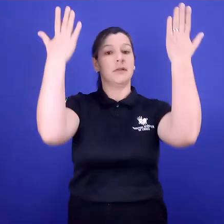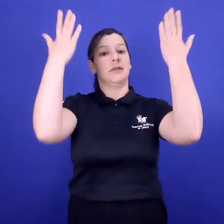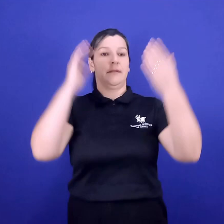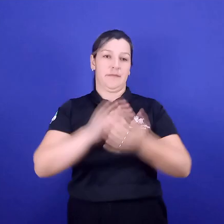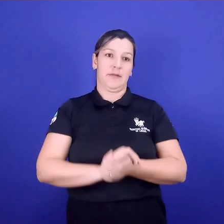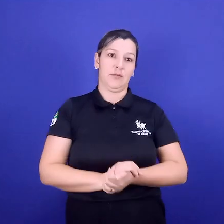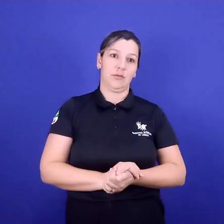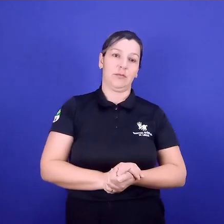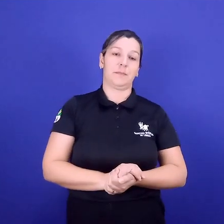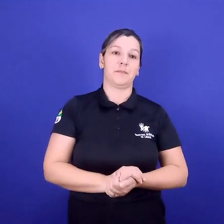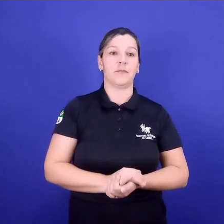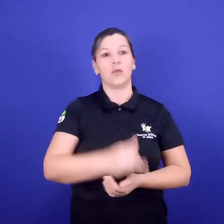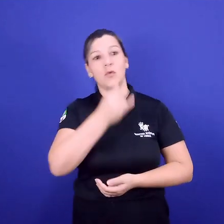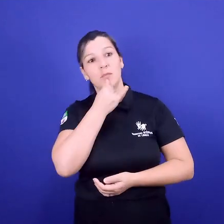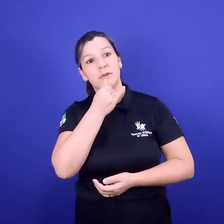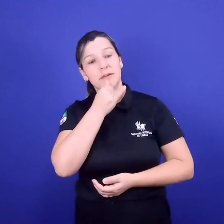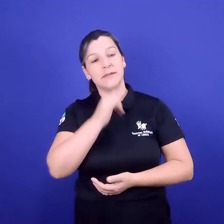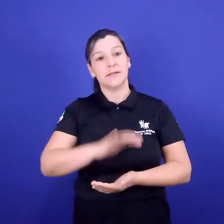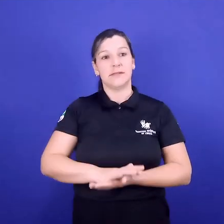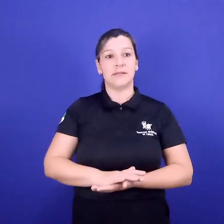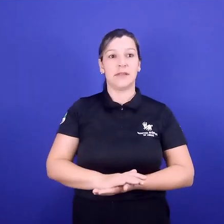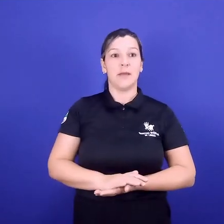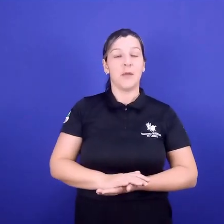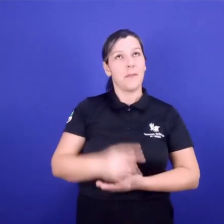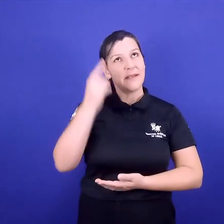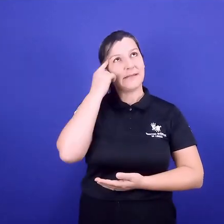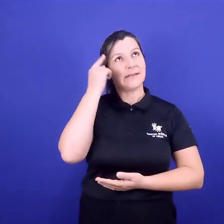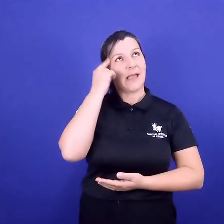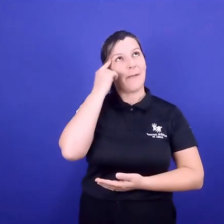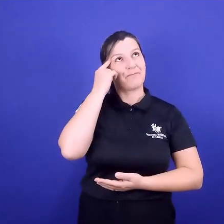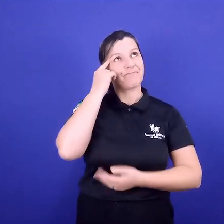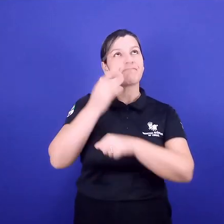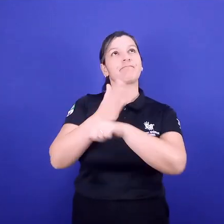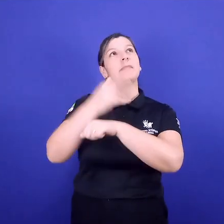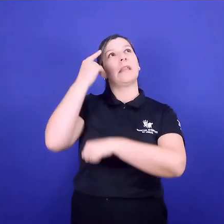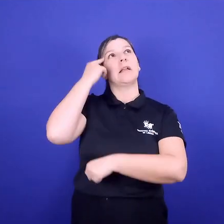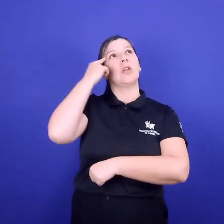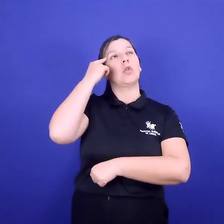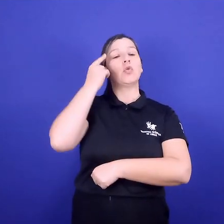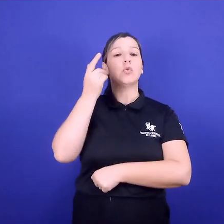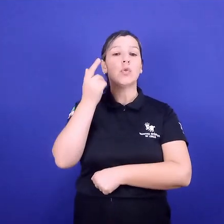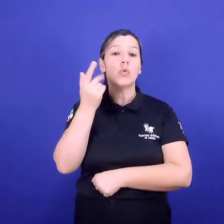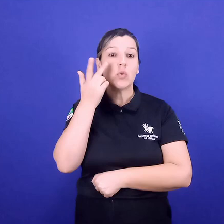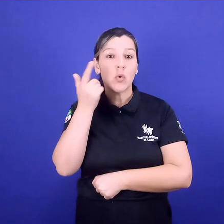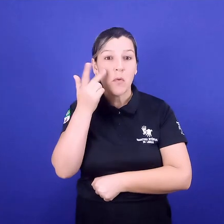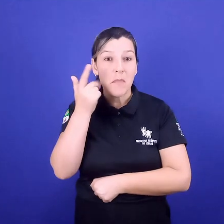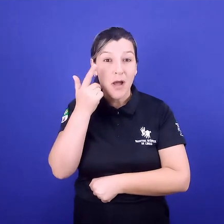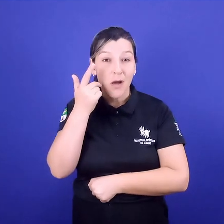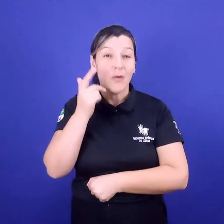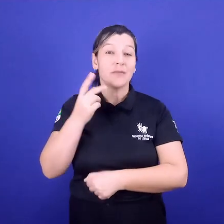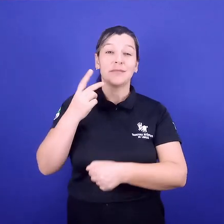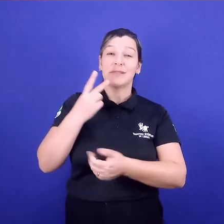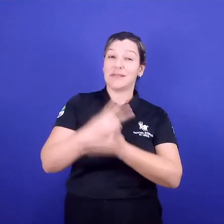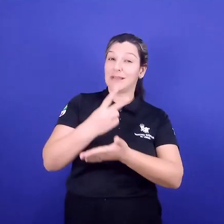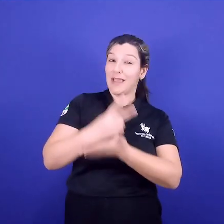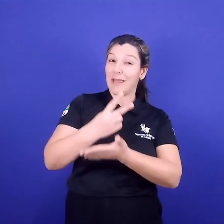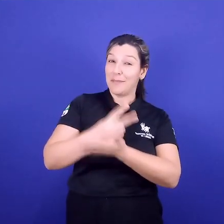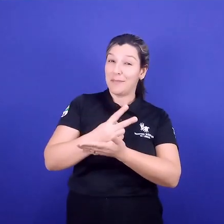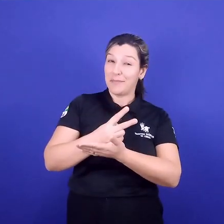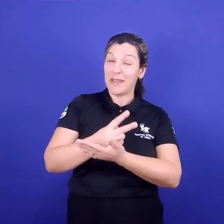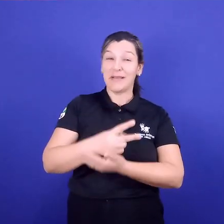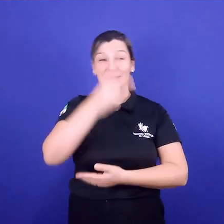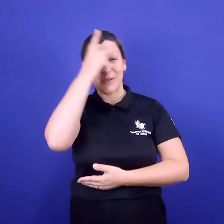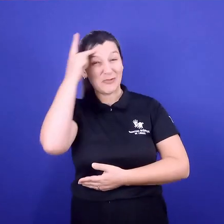sempre pode usar como um número que 30% dos convidados, do número total de